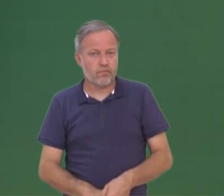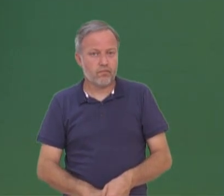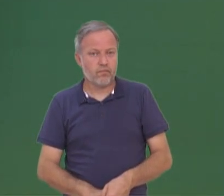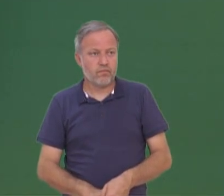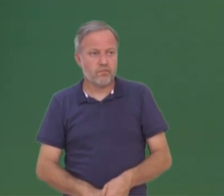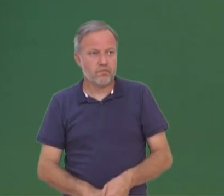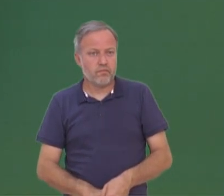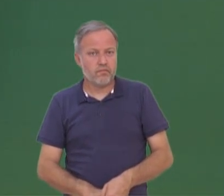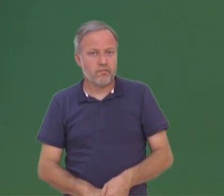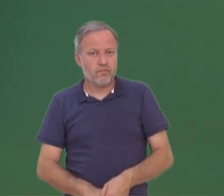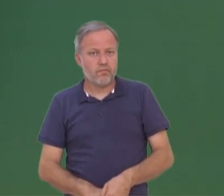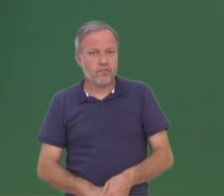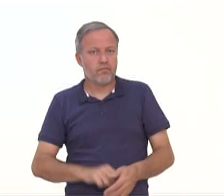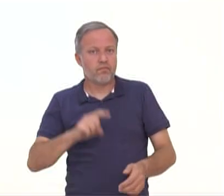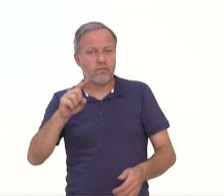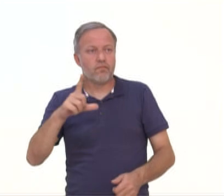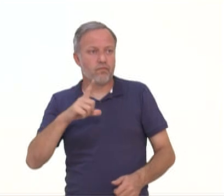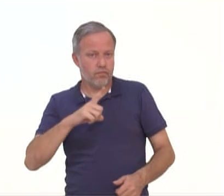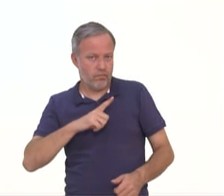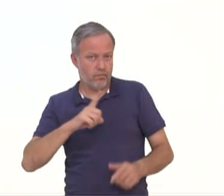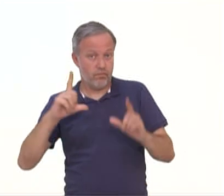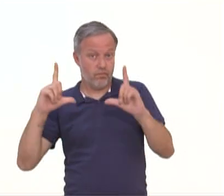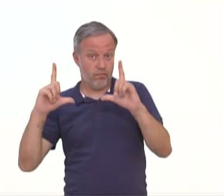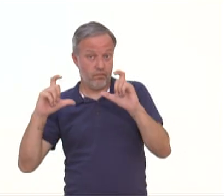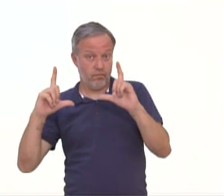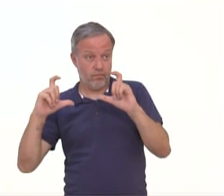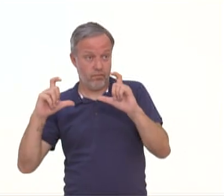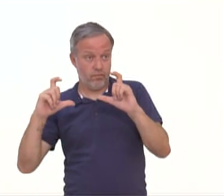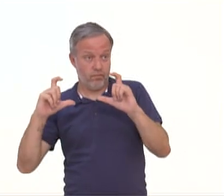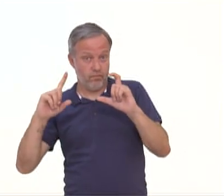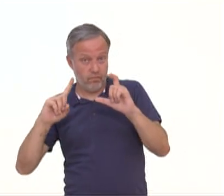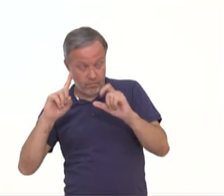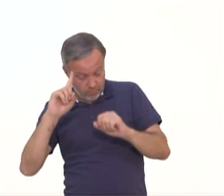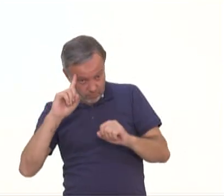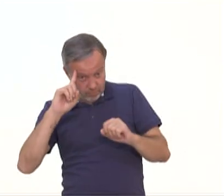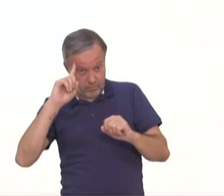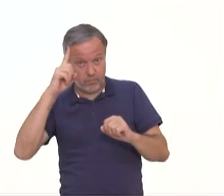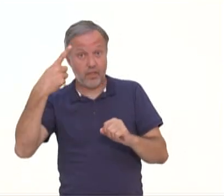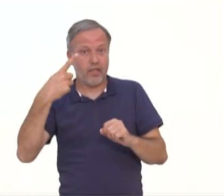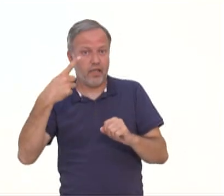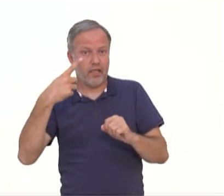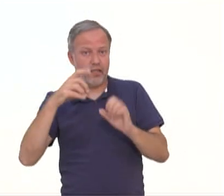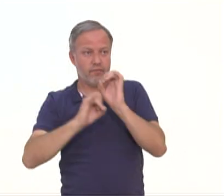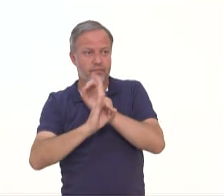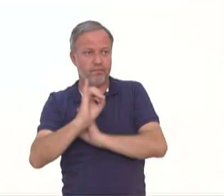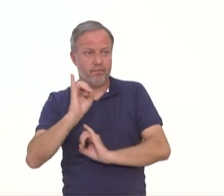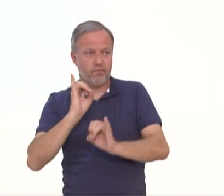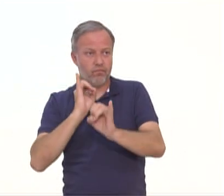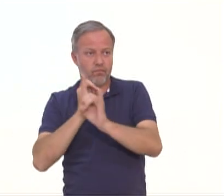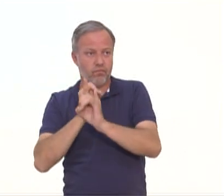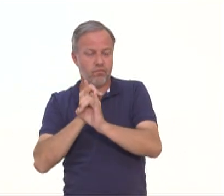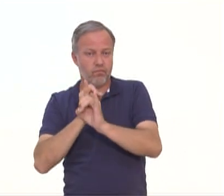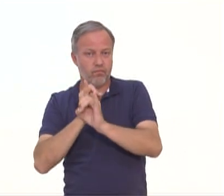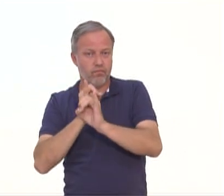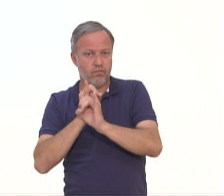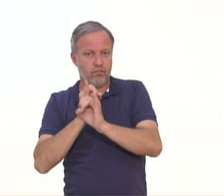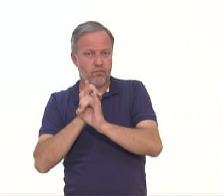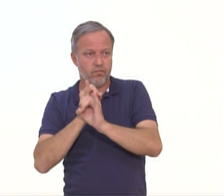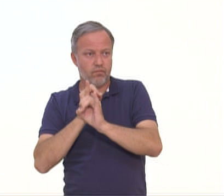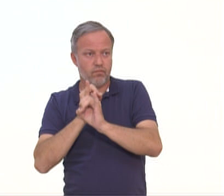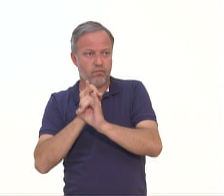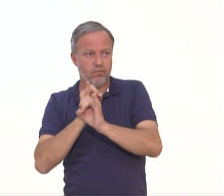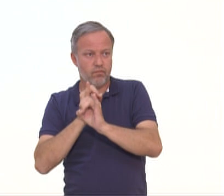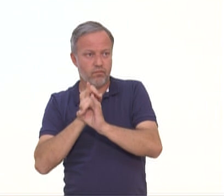Então vamos lá. Aqui para vocês é uma imagem criada em computador, eu peguei lá no site do NUEP, tridimensional de como